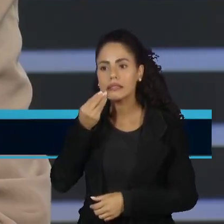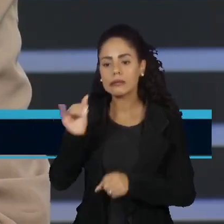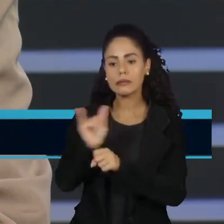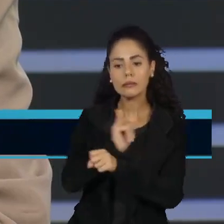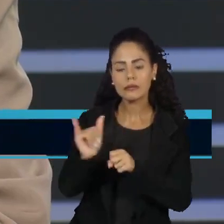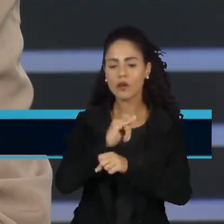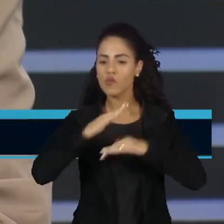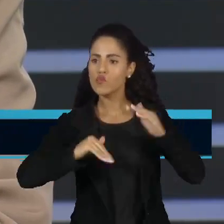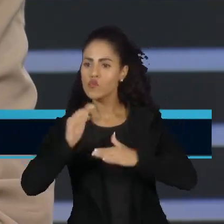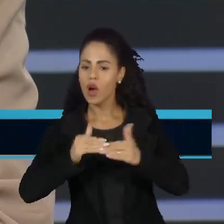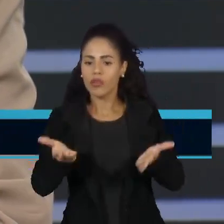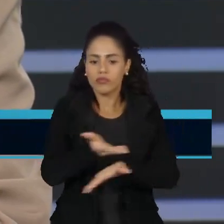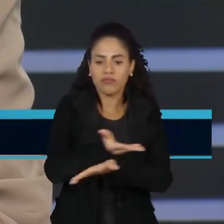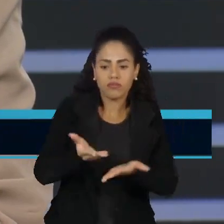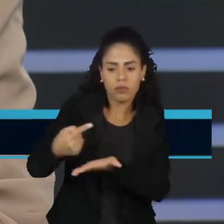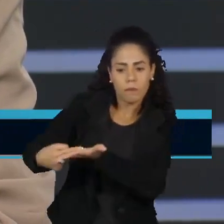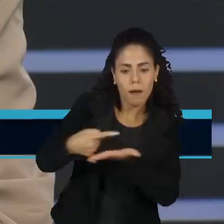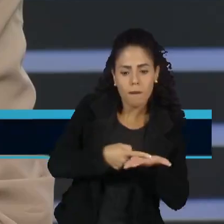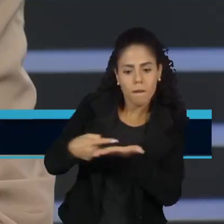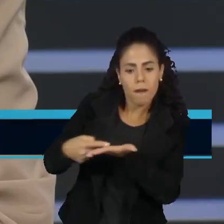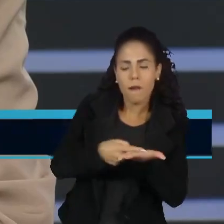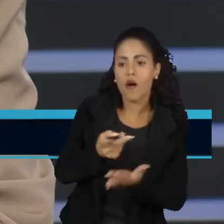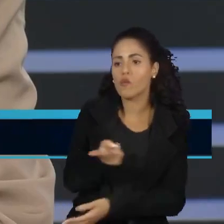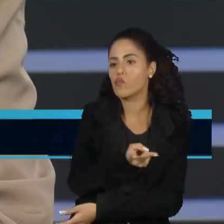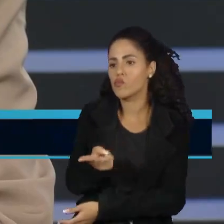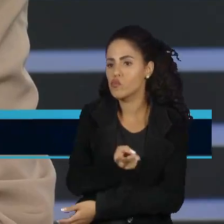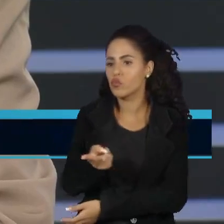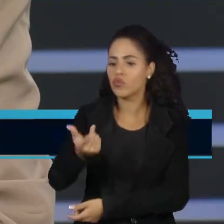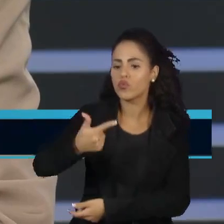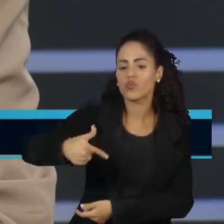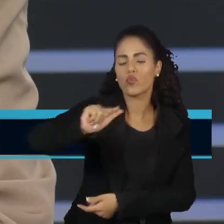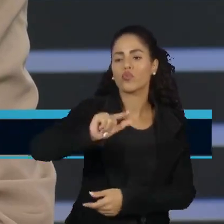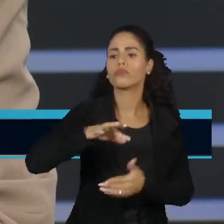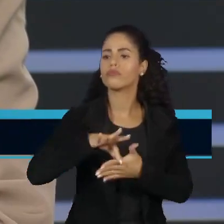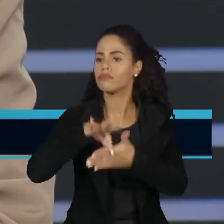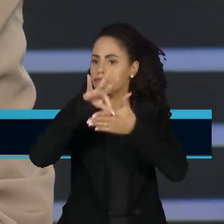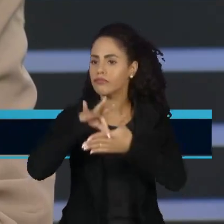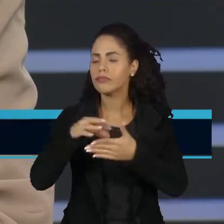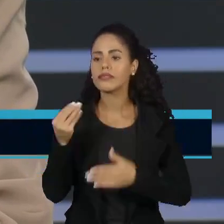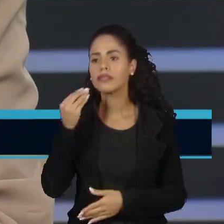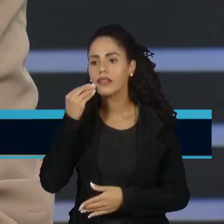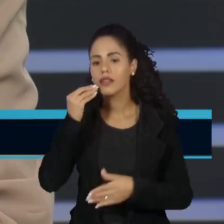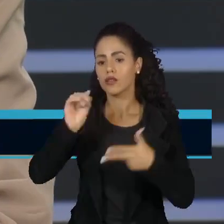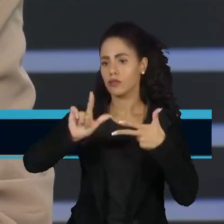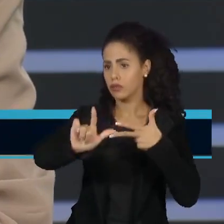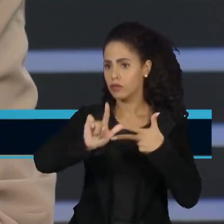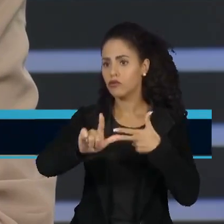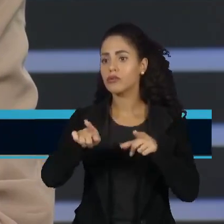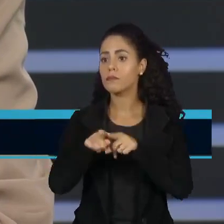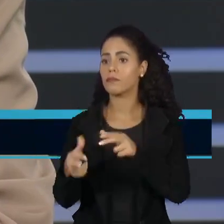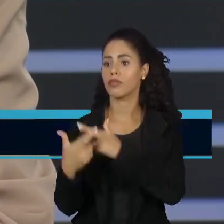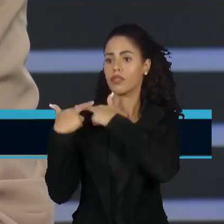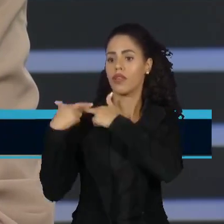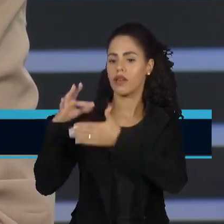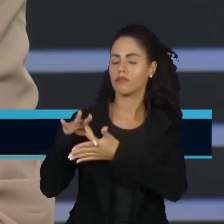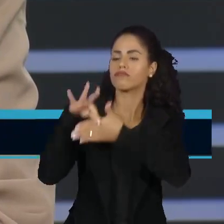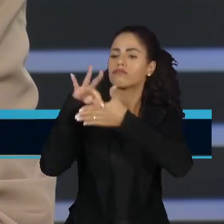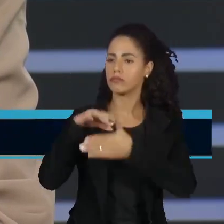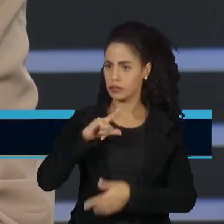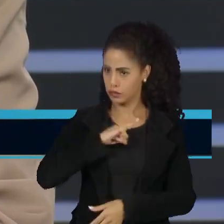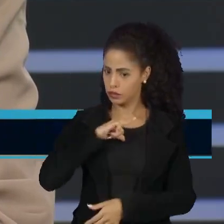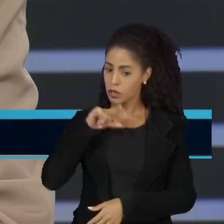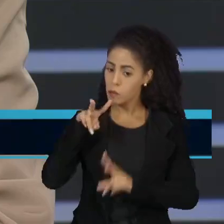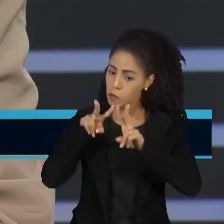sentido, né, de negociar junto com também os demais representantes do governo no Executivo que são responsáveis